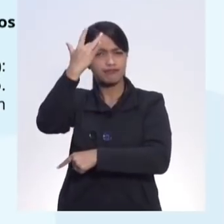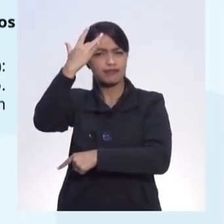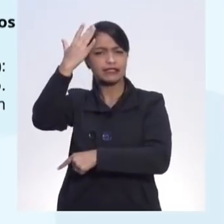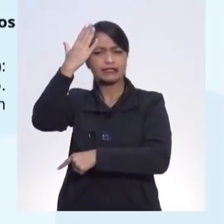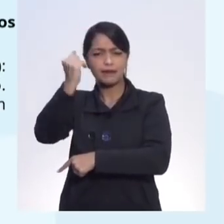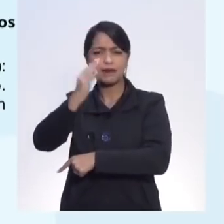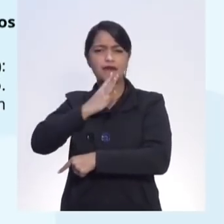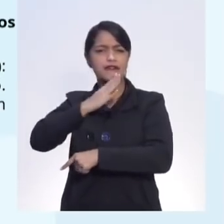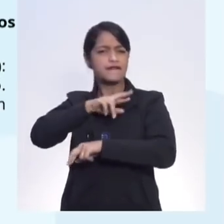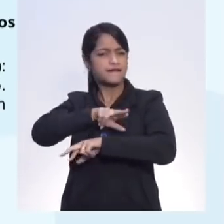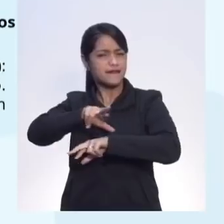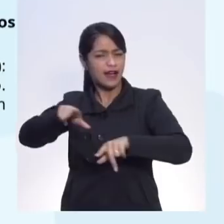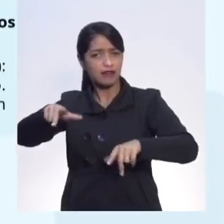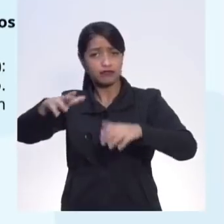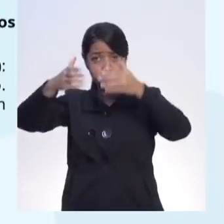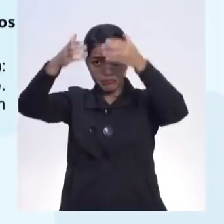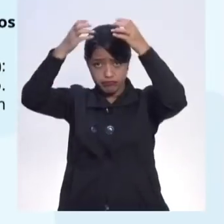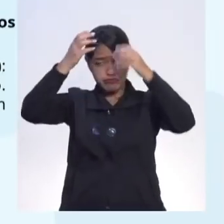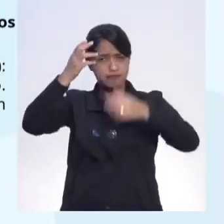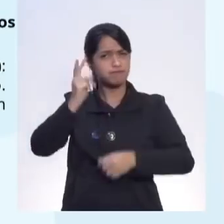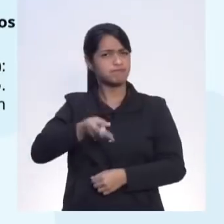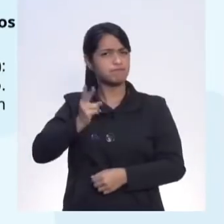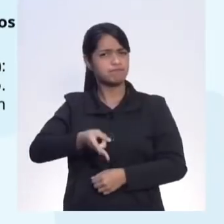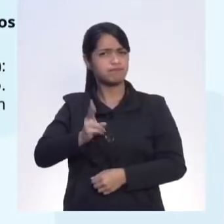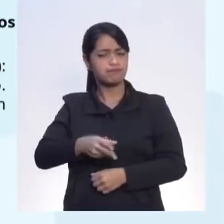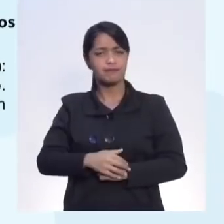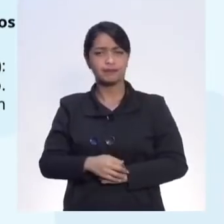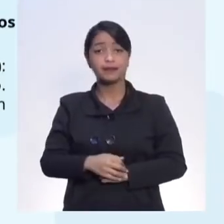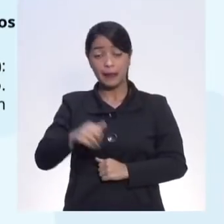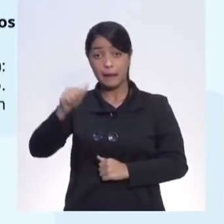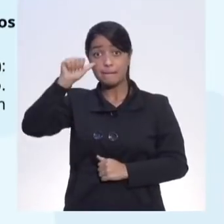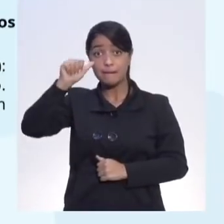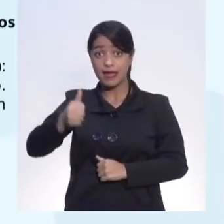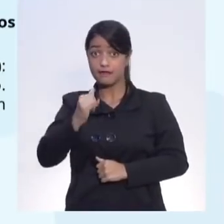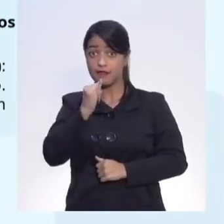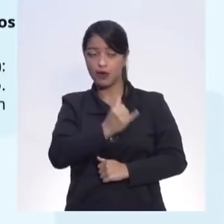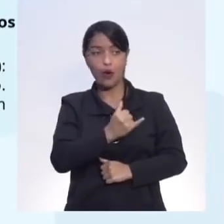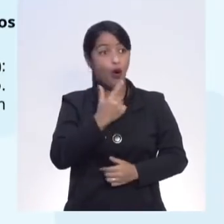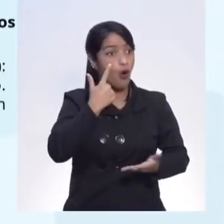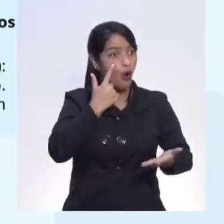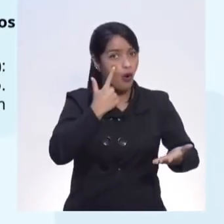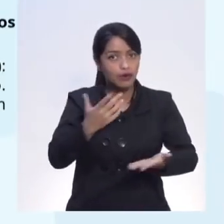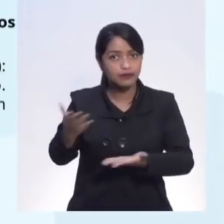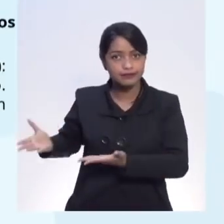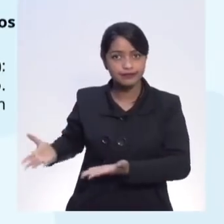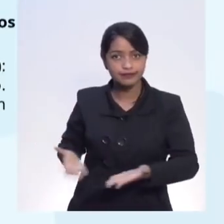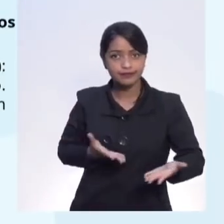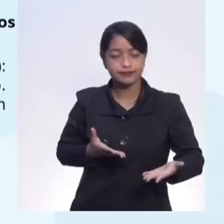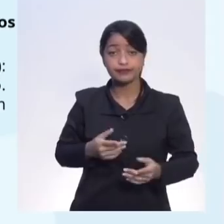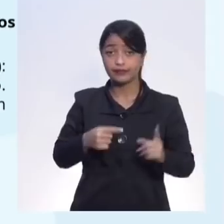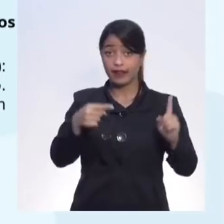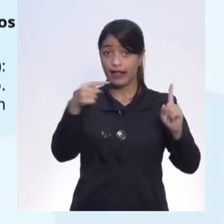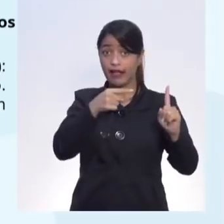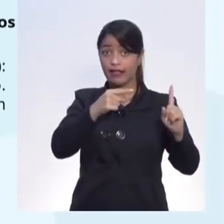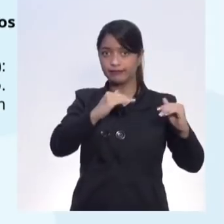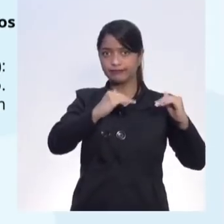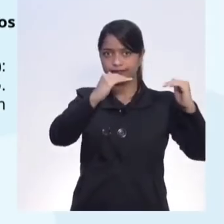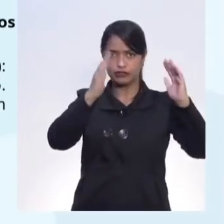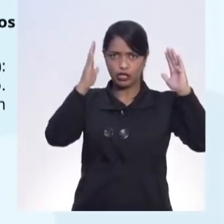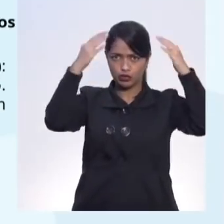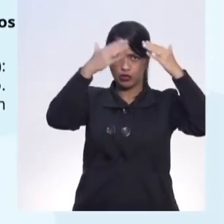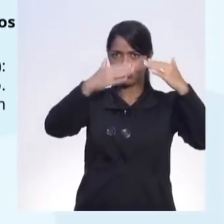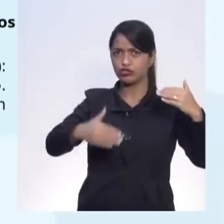Pedrinho para o sacerdote. Pode falar você. Veja a dádiva que trouxemos. Sacerdote examinando o Visconde com